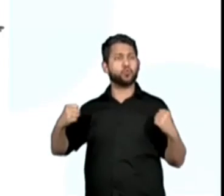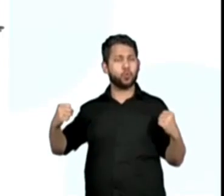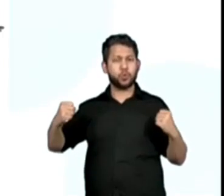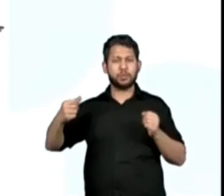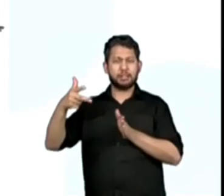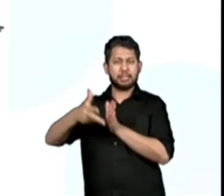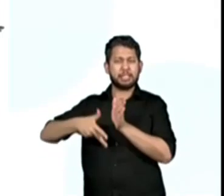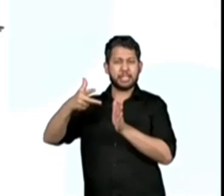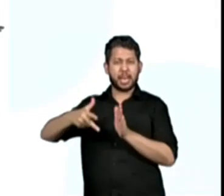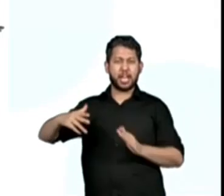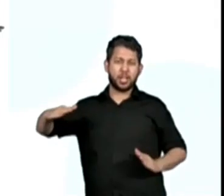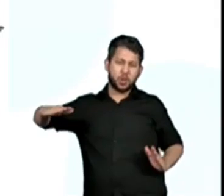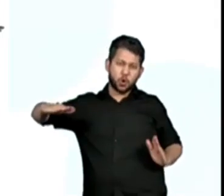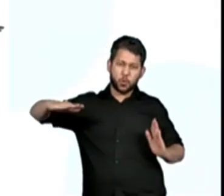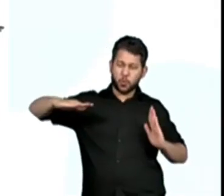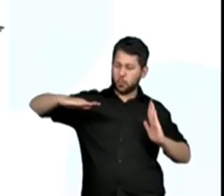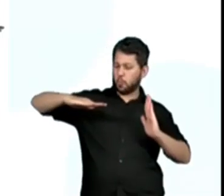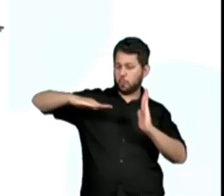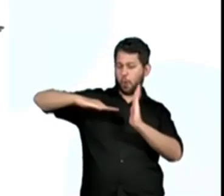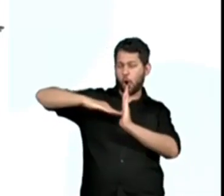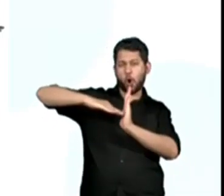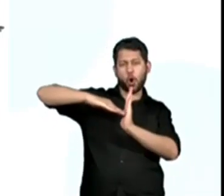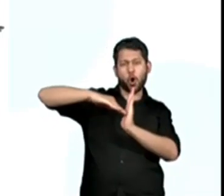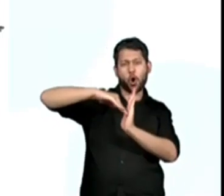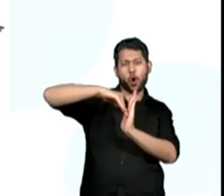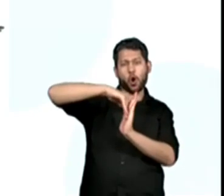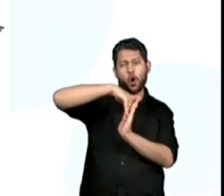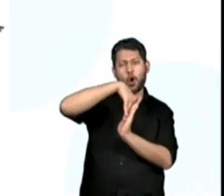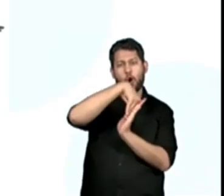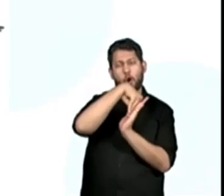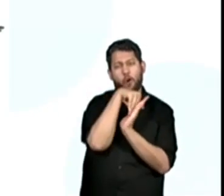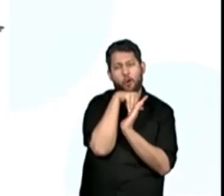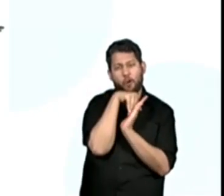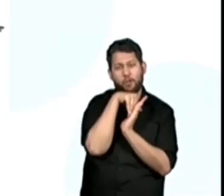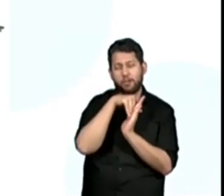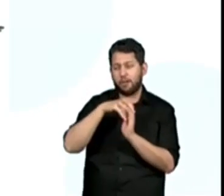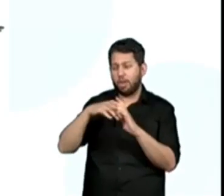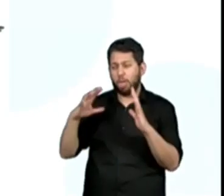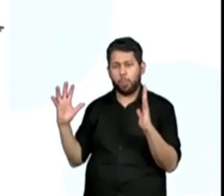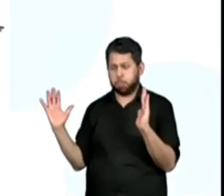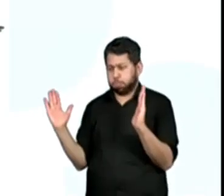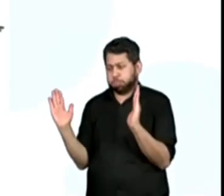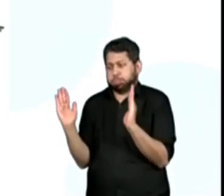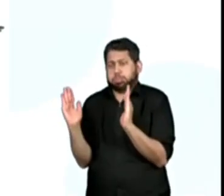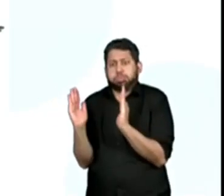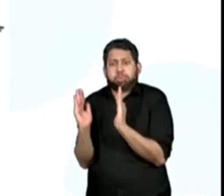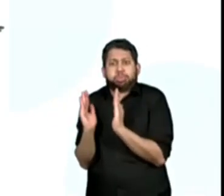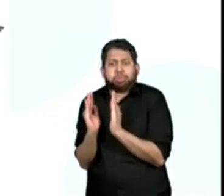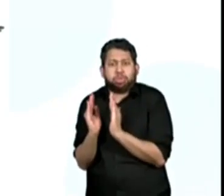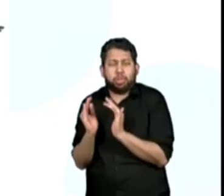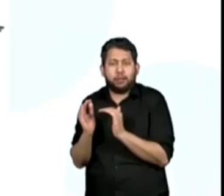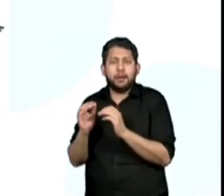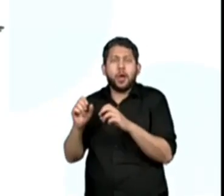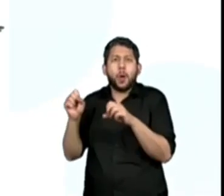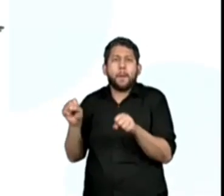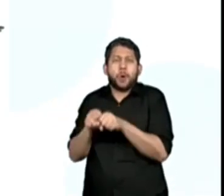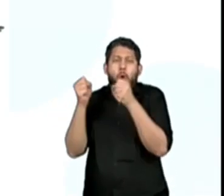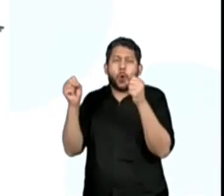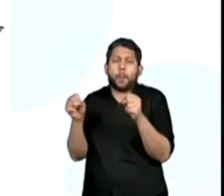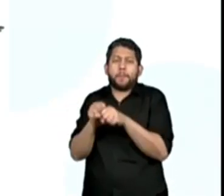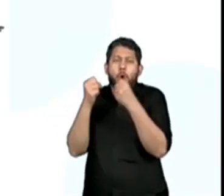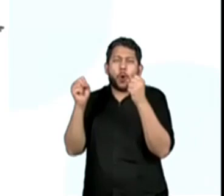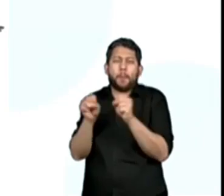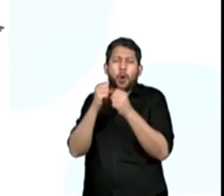Musculoso parando um trem em movimento. Locomotiva sendo esmagada. Vidros